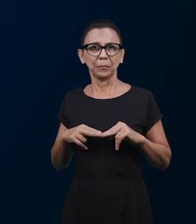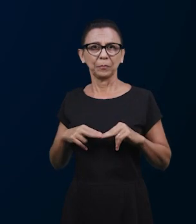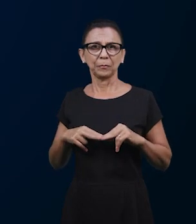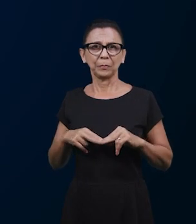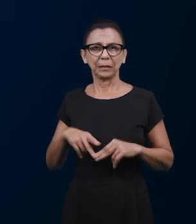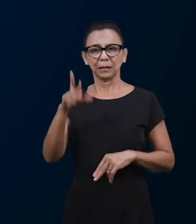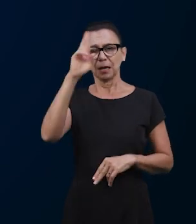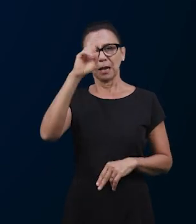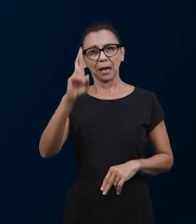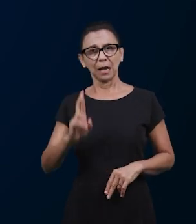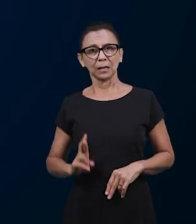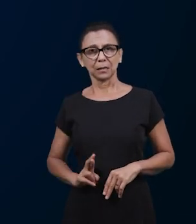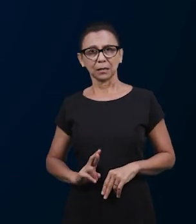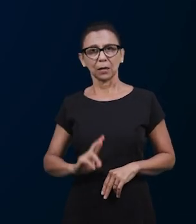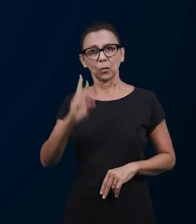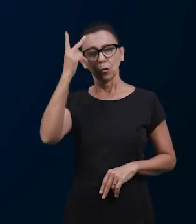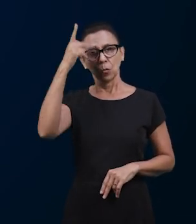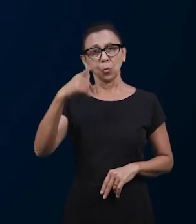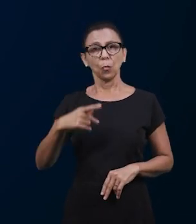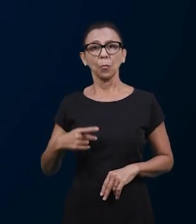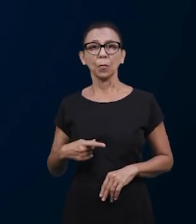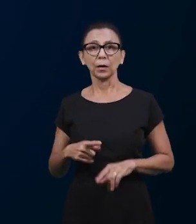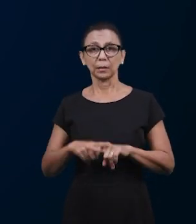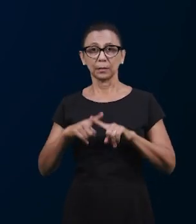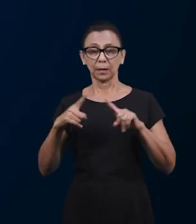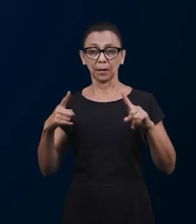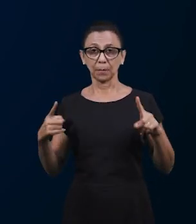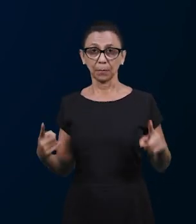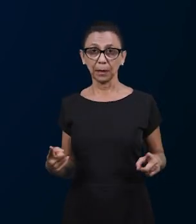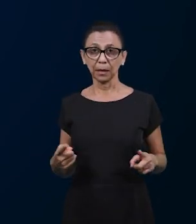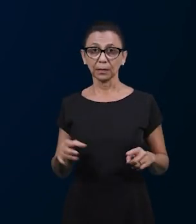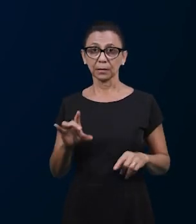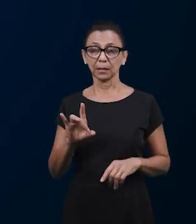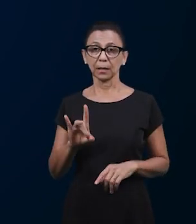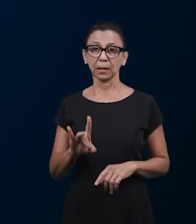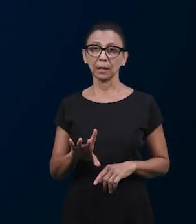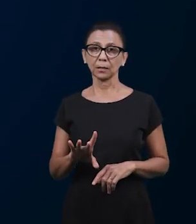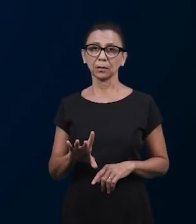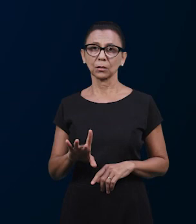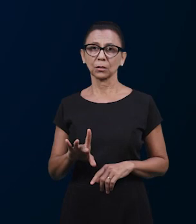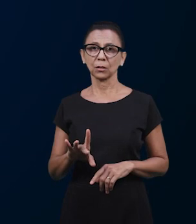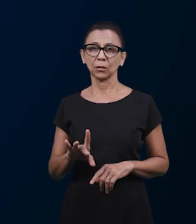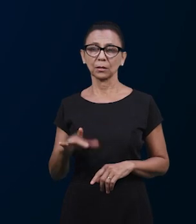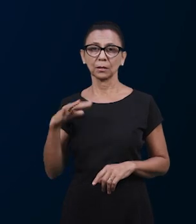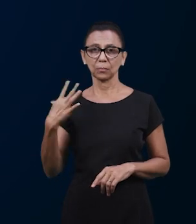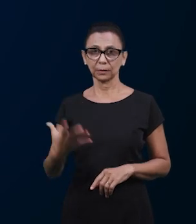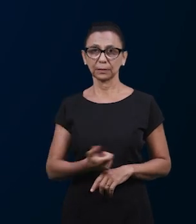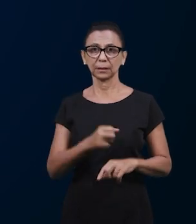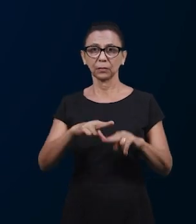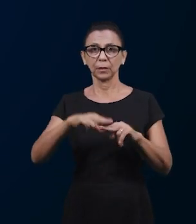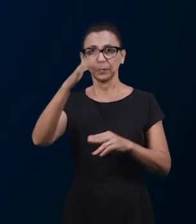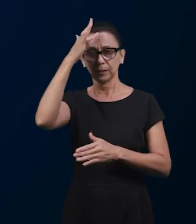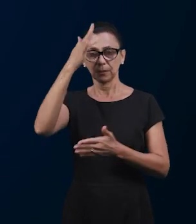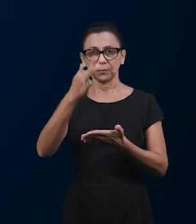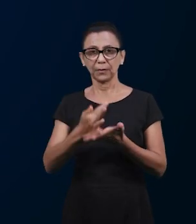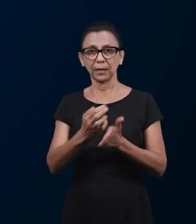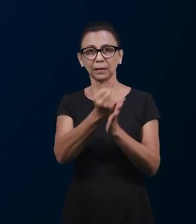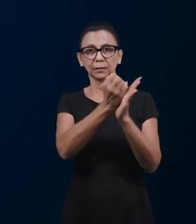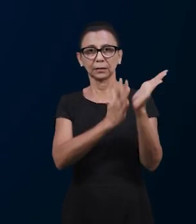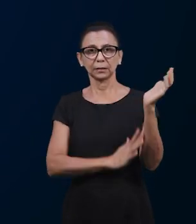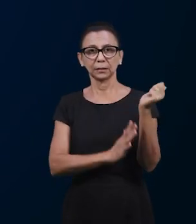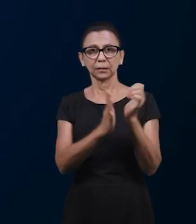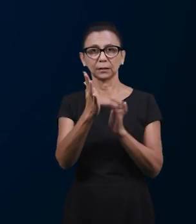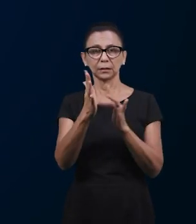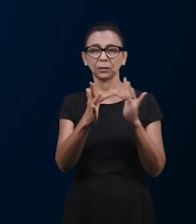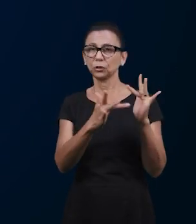é pela graça, através da fé e do sangue de Jesus, como está escrito na carta aos Romanos, capítulo